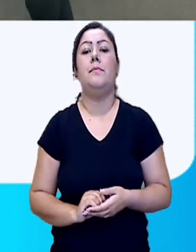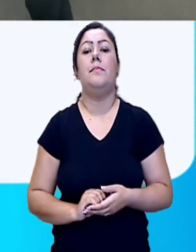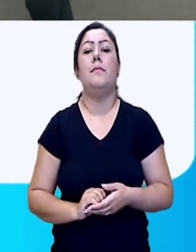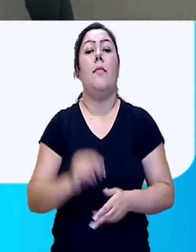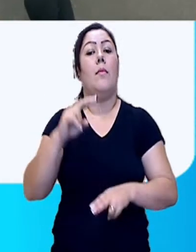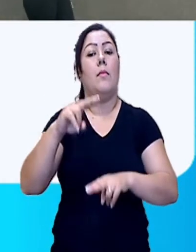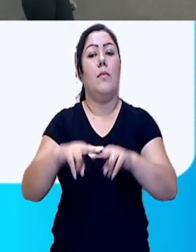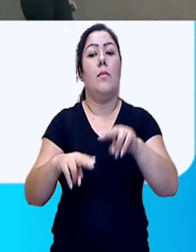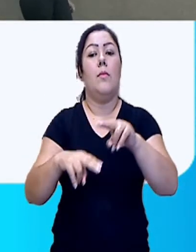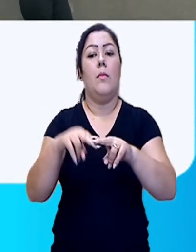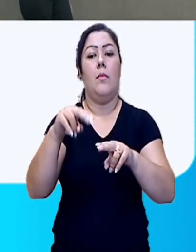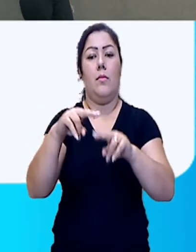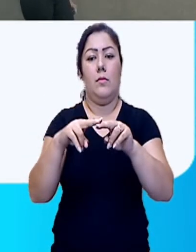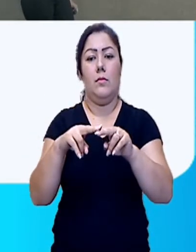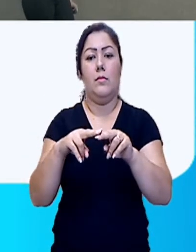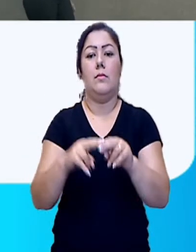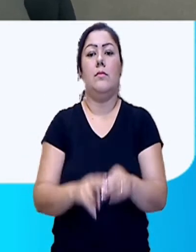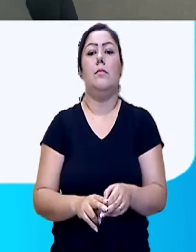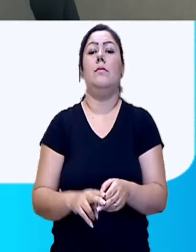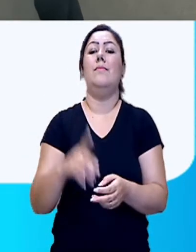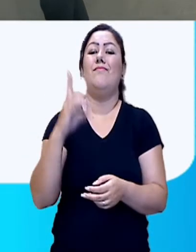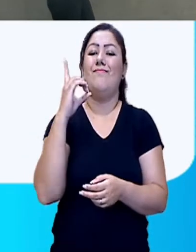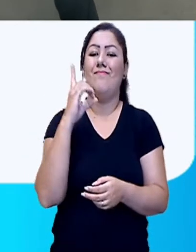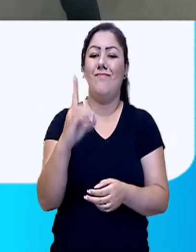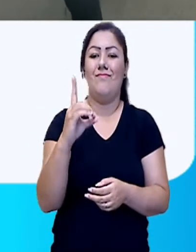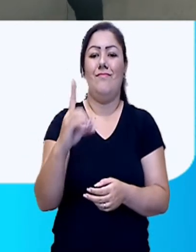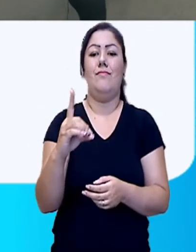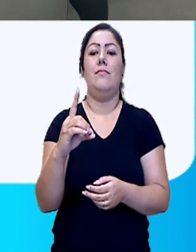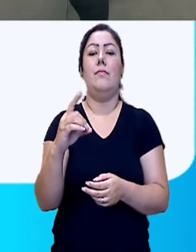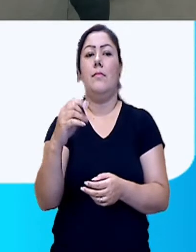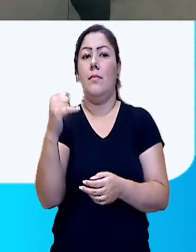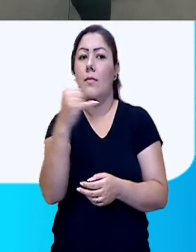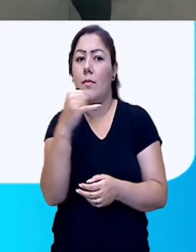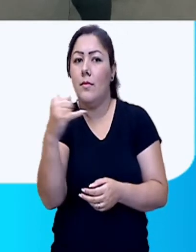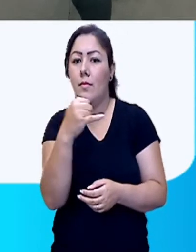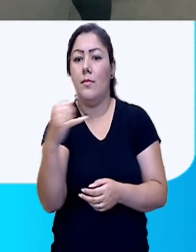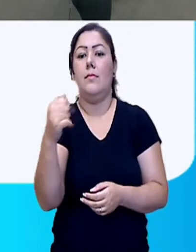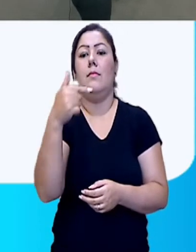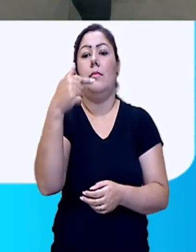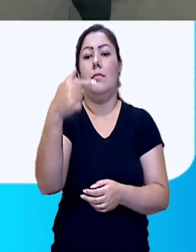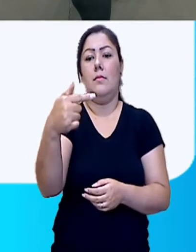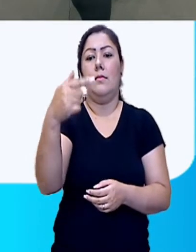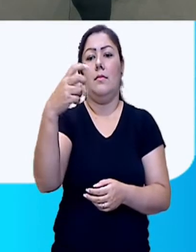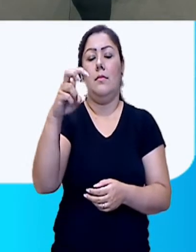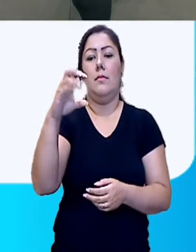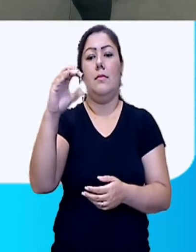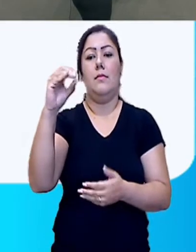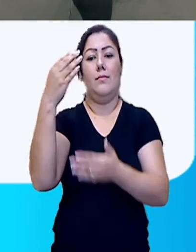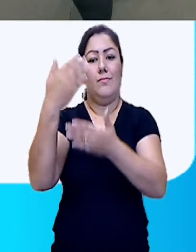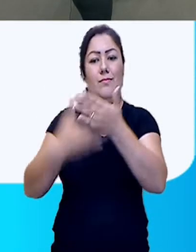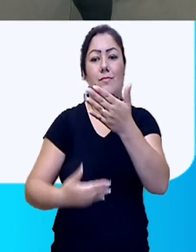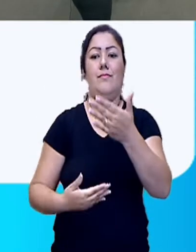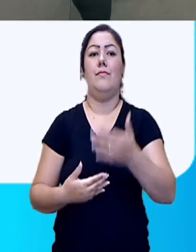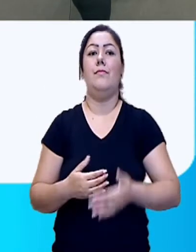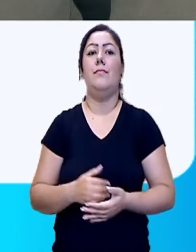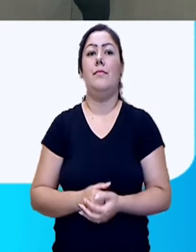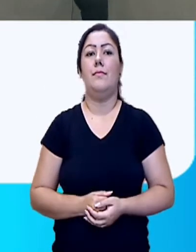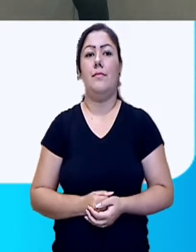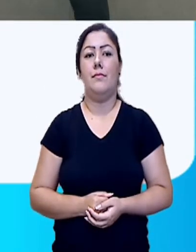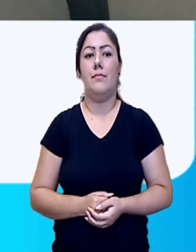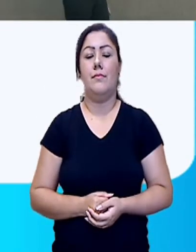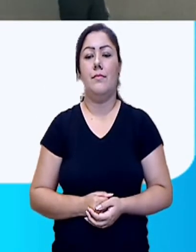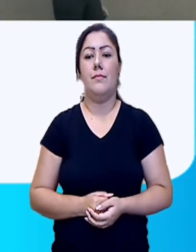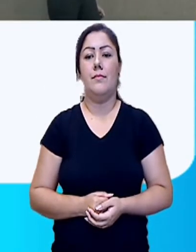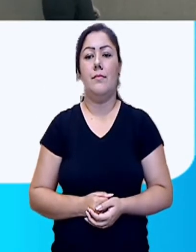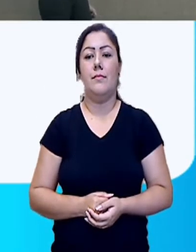E em junho, um débito também de 750. Então, negativo também. A gente